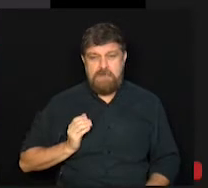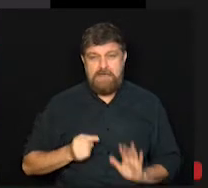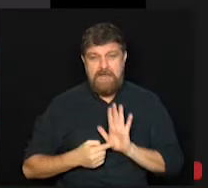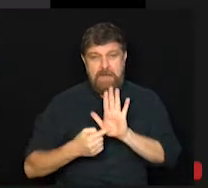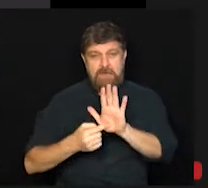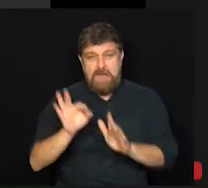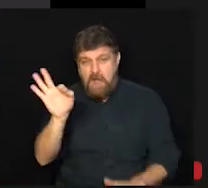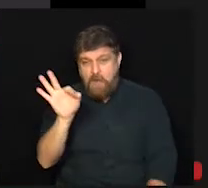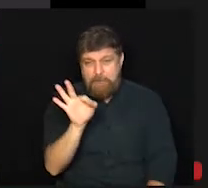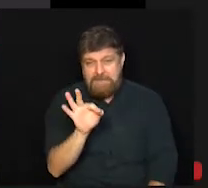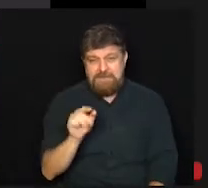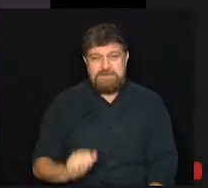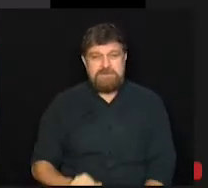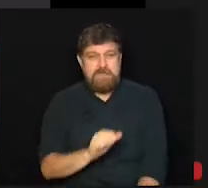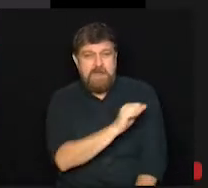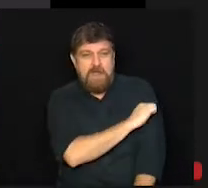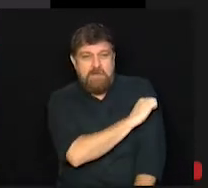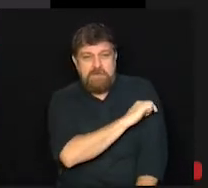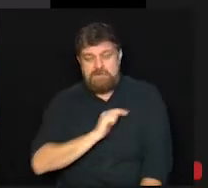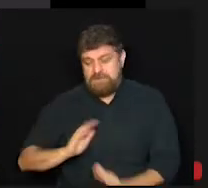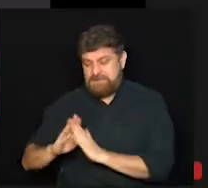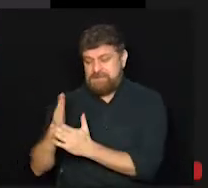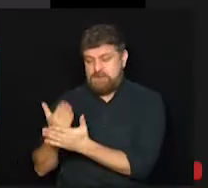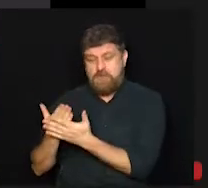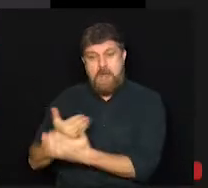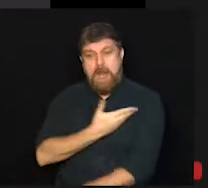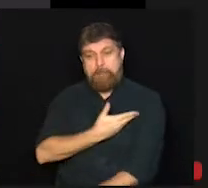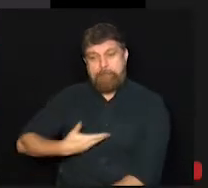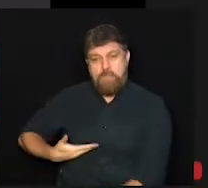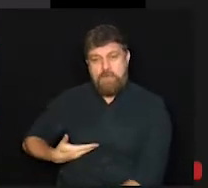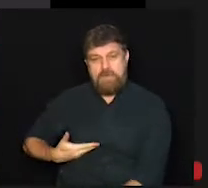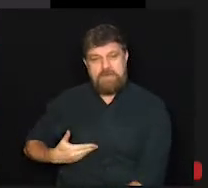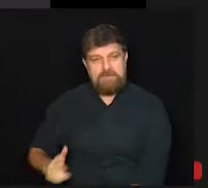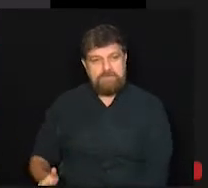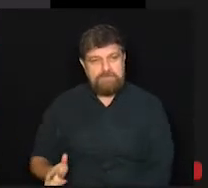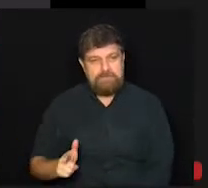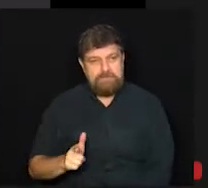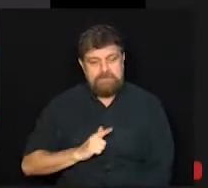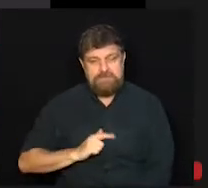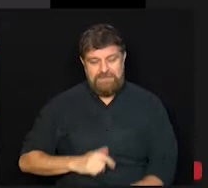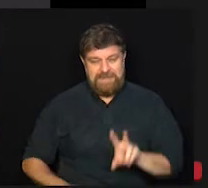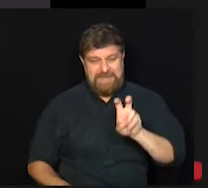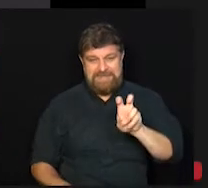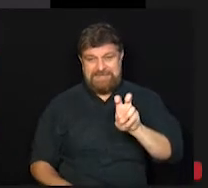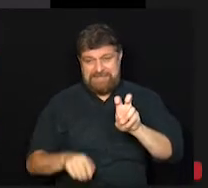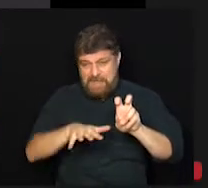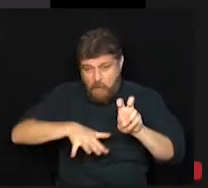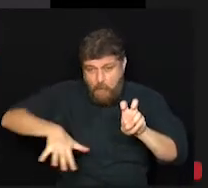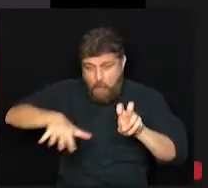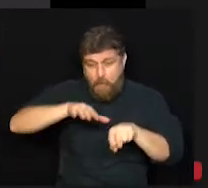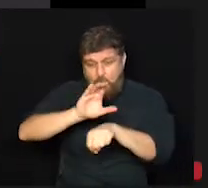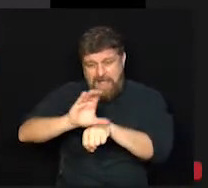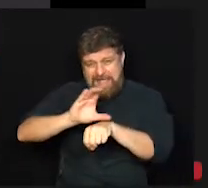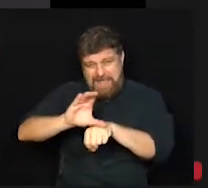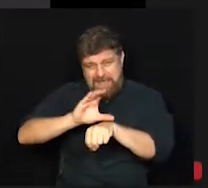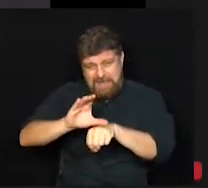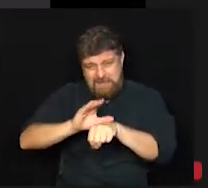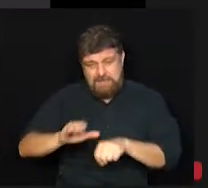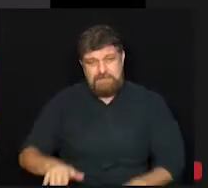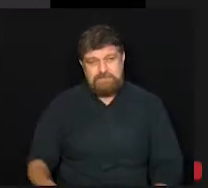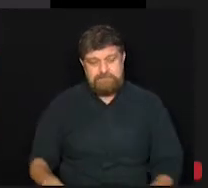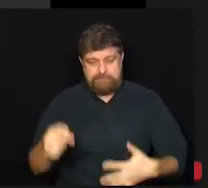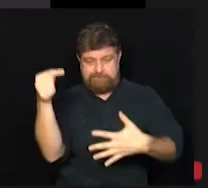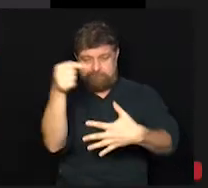de estudantes que vieram de escola pública nos 5 maiores cursos, as 5